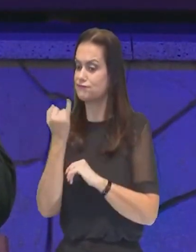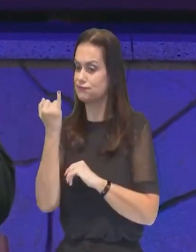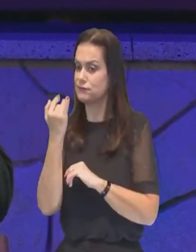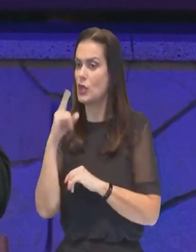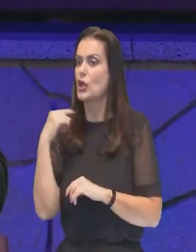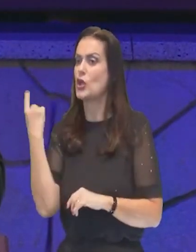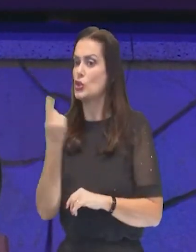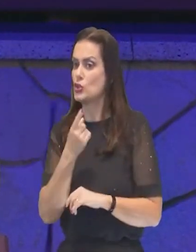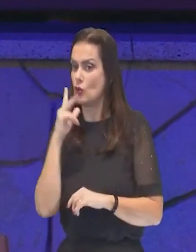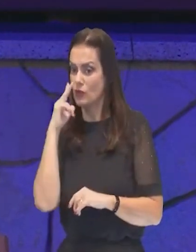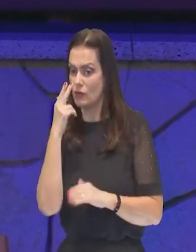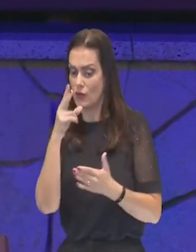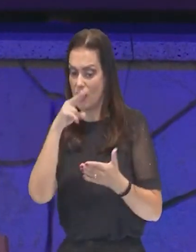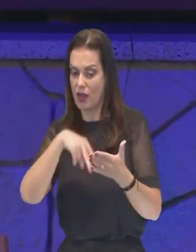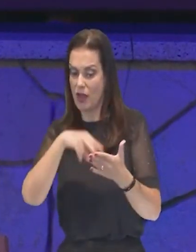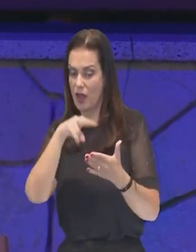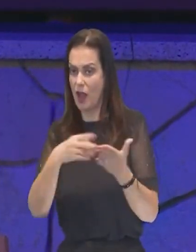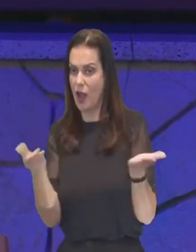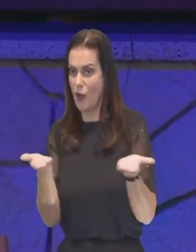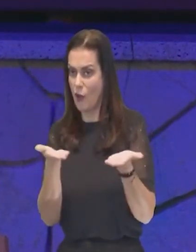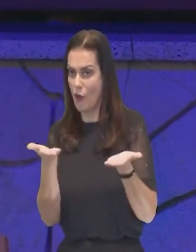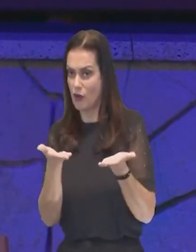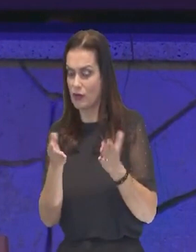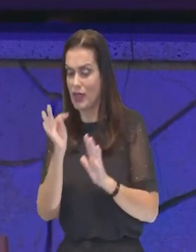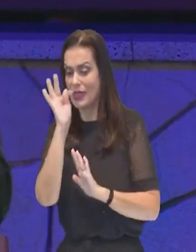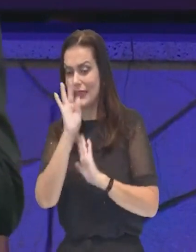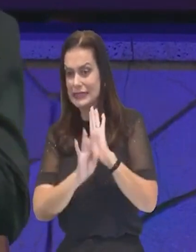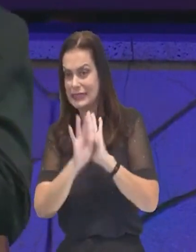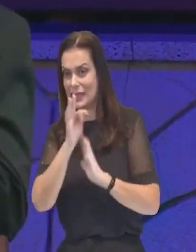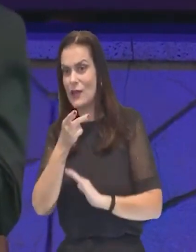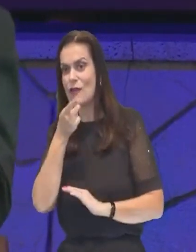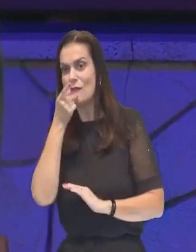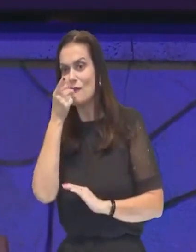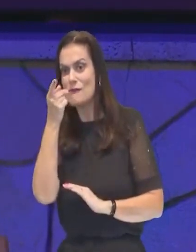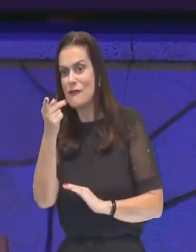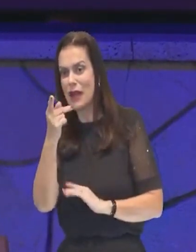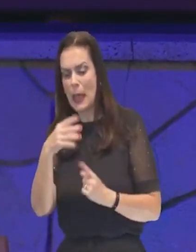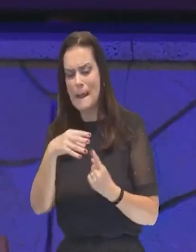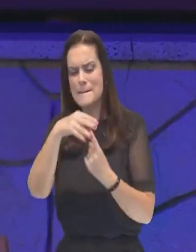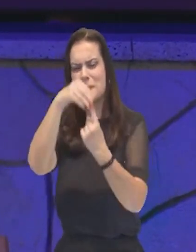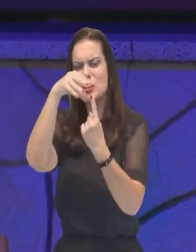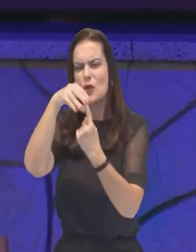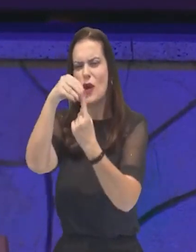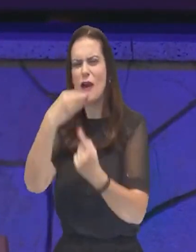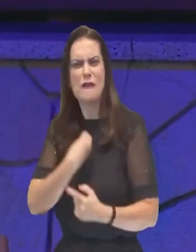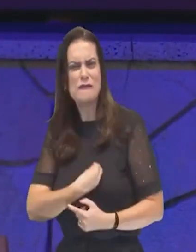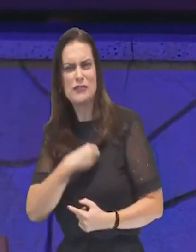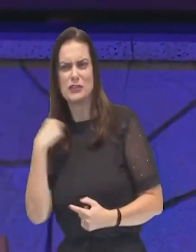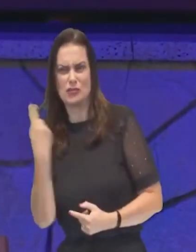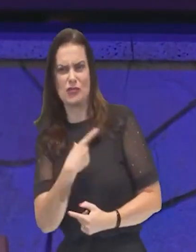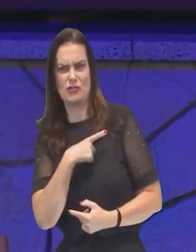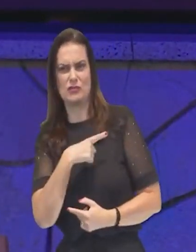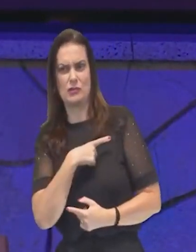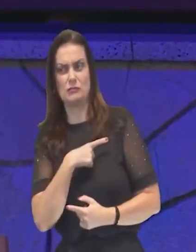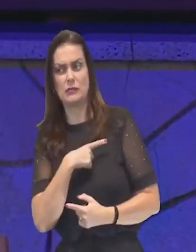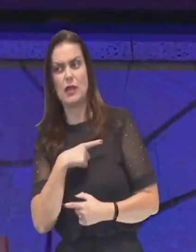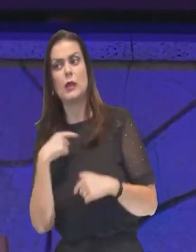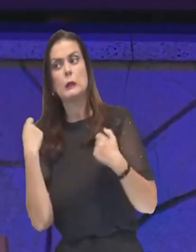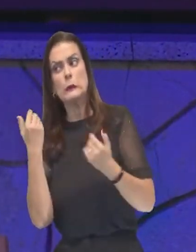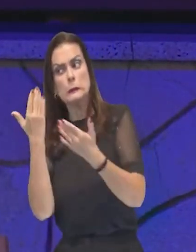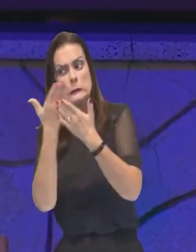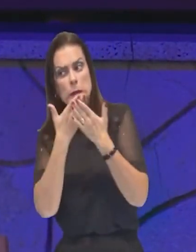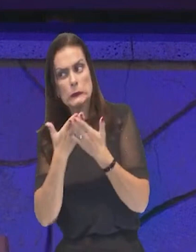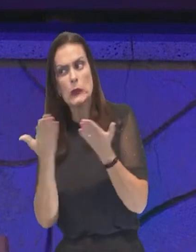nós acabamos de ler. E esse texto fala sobre as prioridades da vida, e é isso que nós precisamos pensar neste momento.